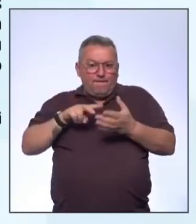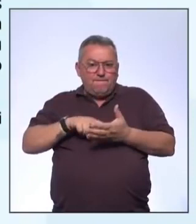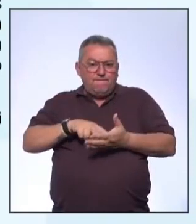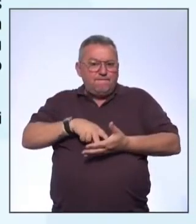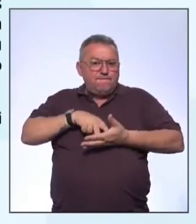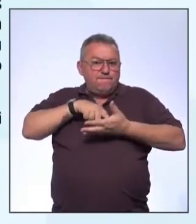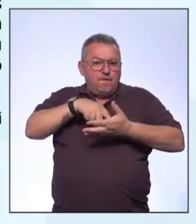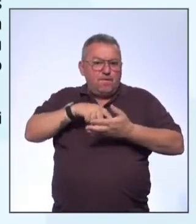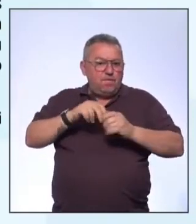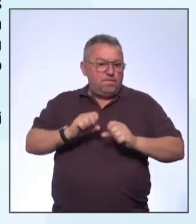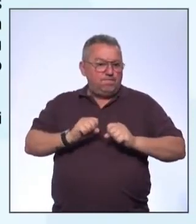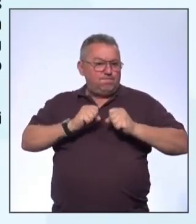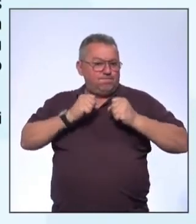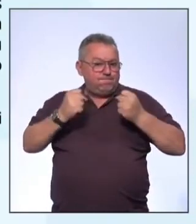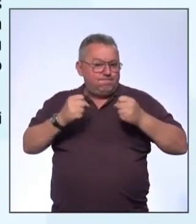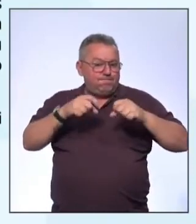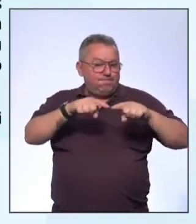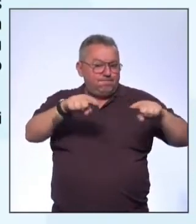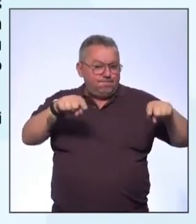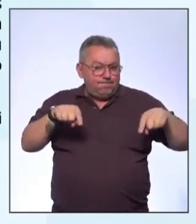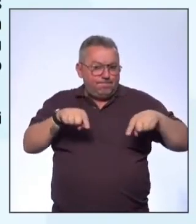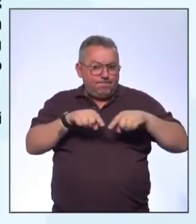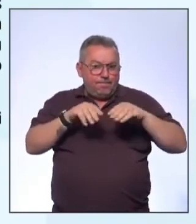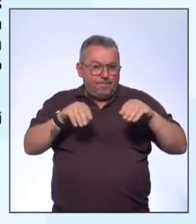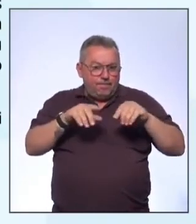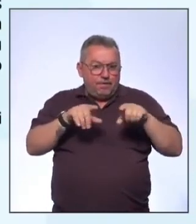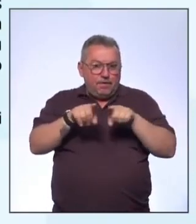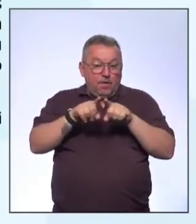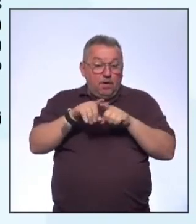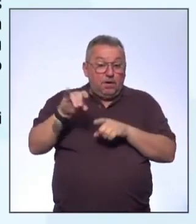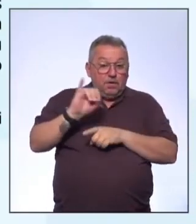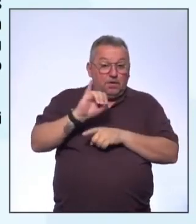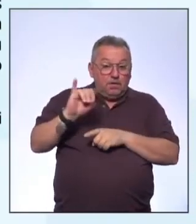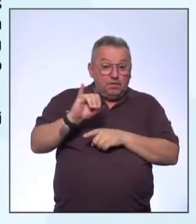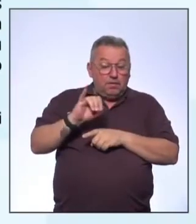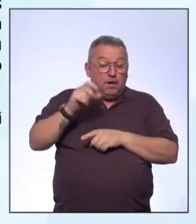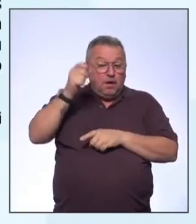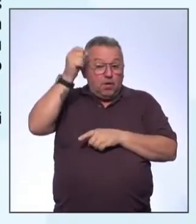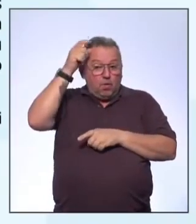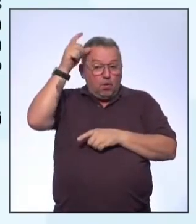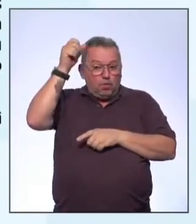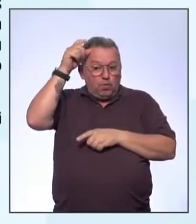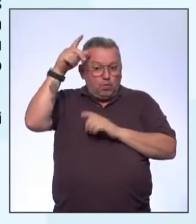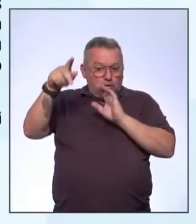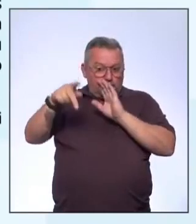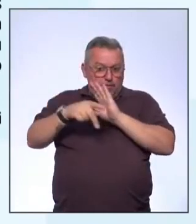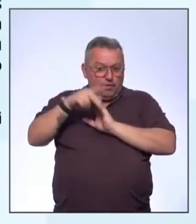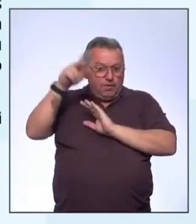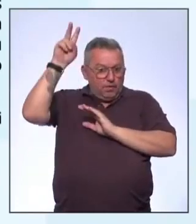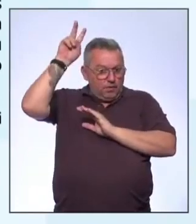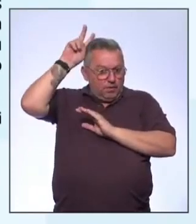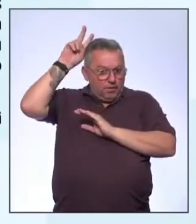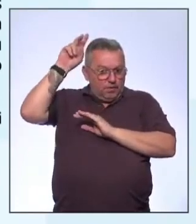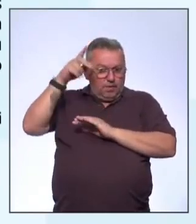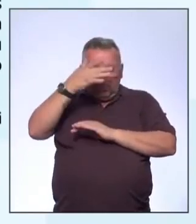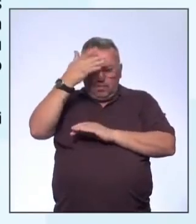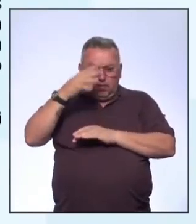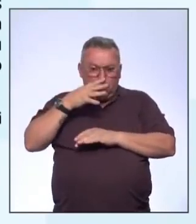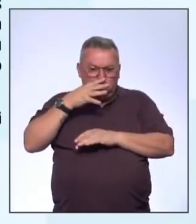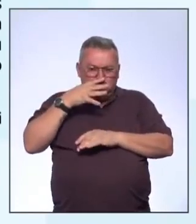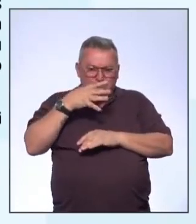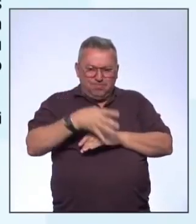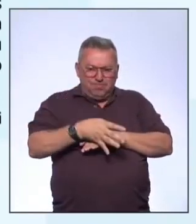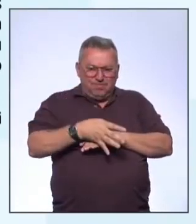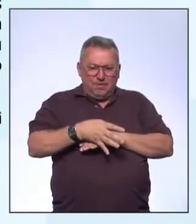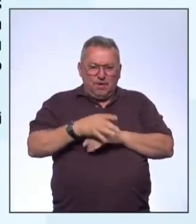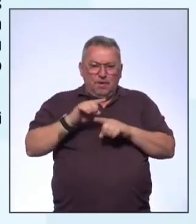firmes para defender suas terras, seus irmãos e sua cultura. Os que eram subjugados eram